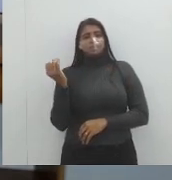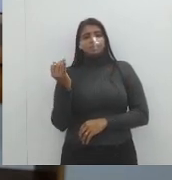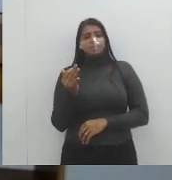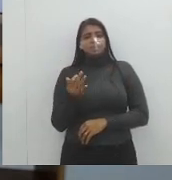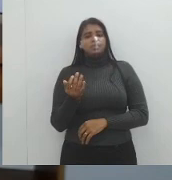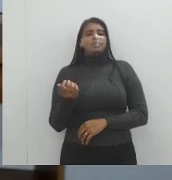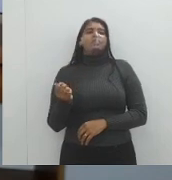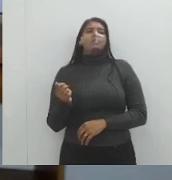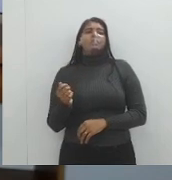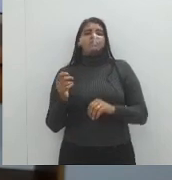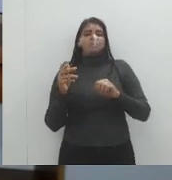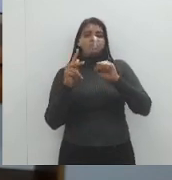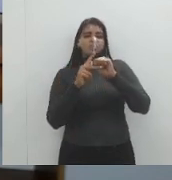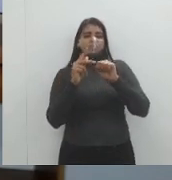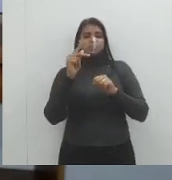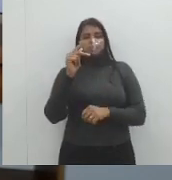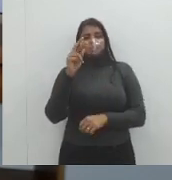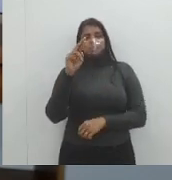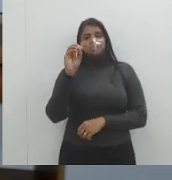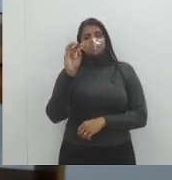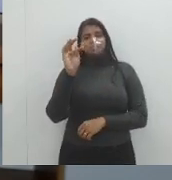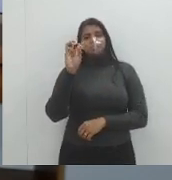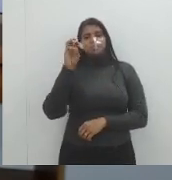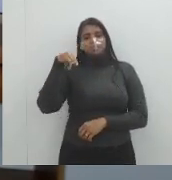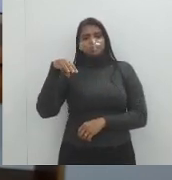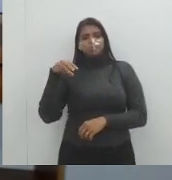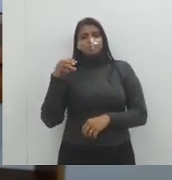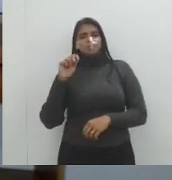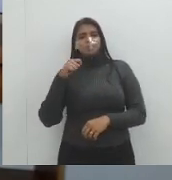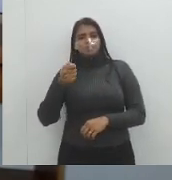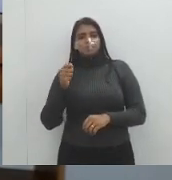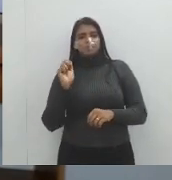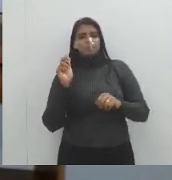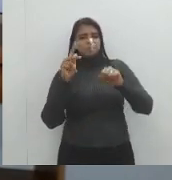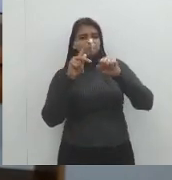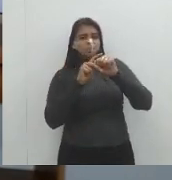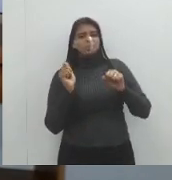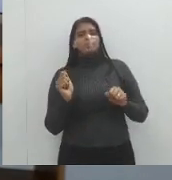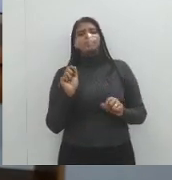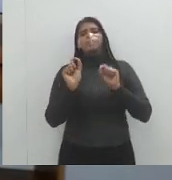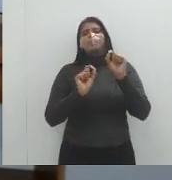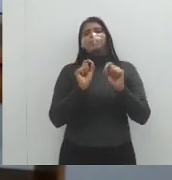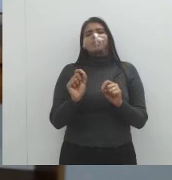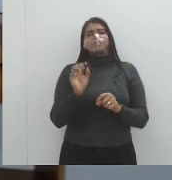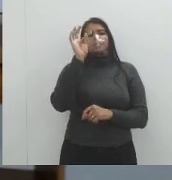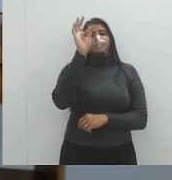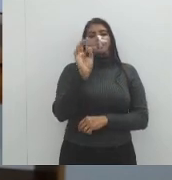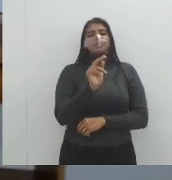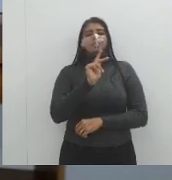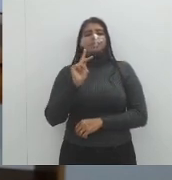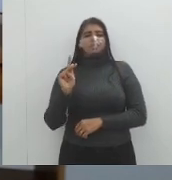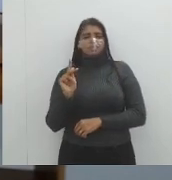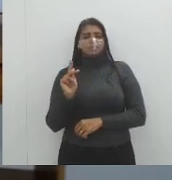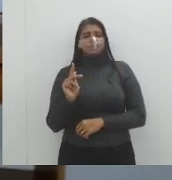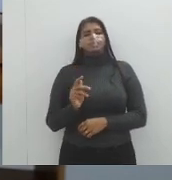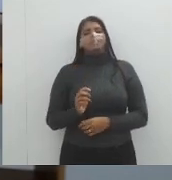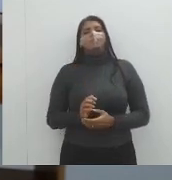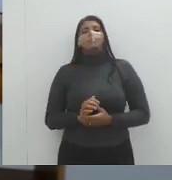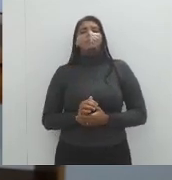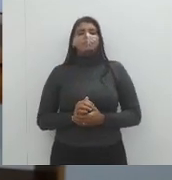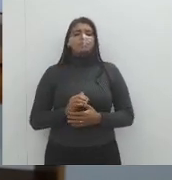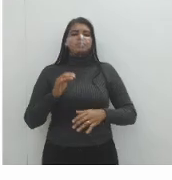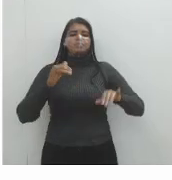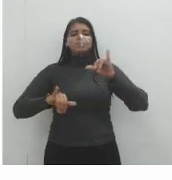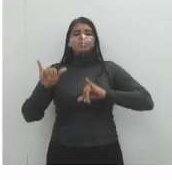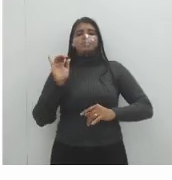de prótons que existe no núcleo. Então, o que é a tabela periódica? A tabela periódica dos elementos químicos é